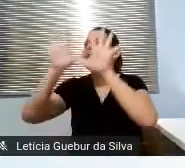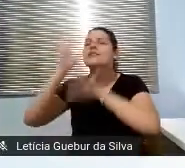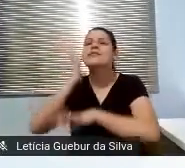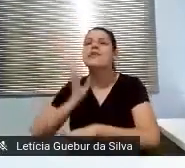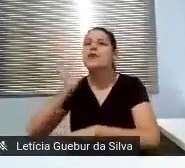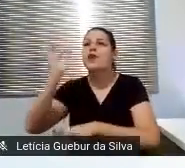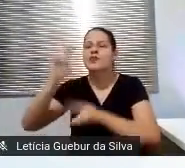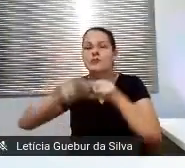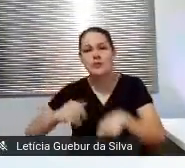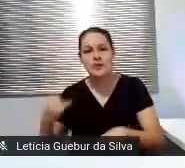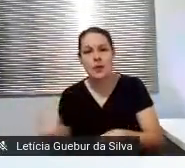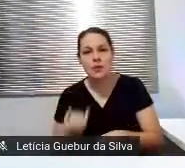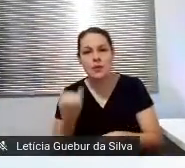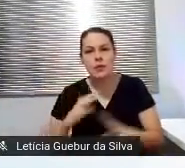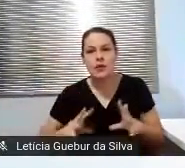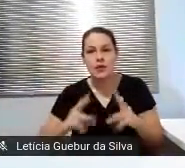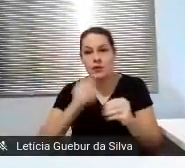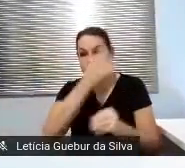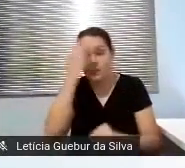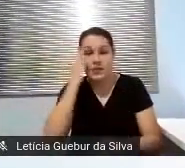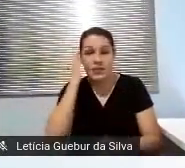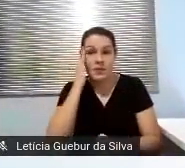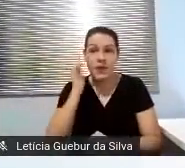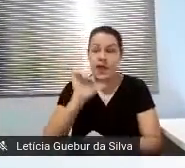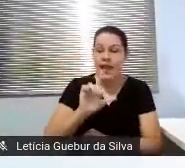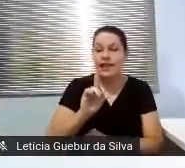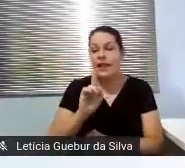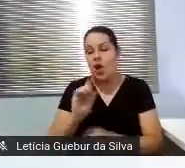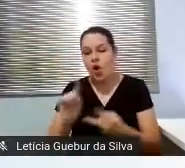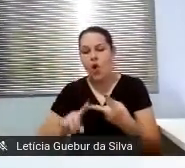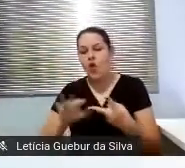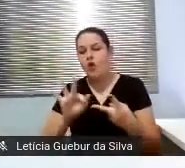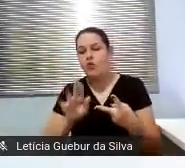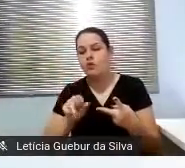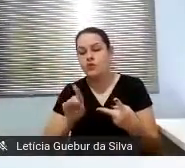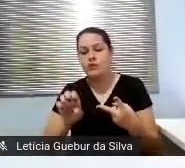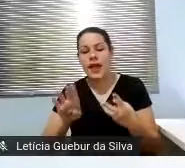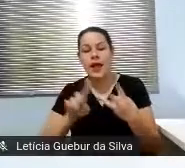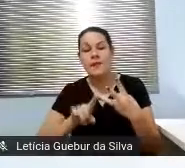pessoas saibam que Fundeb, LDO, SUS,